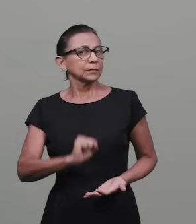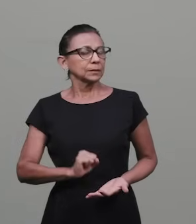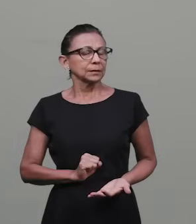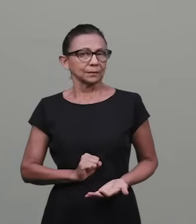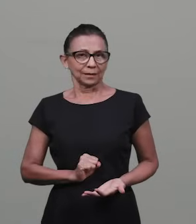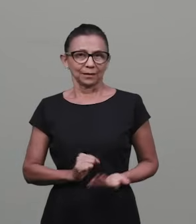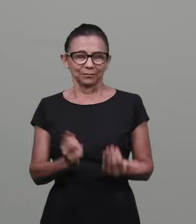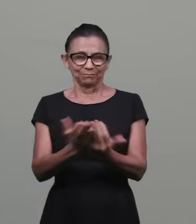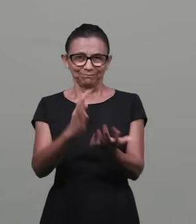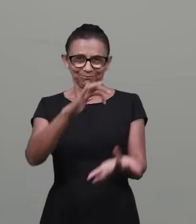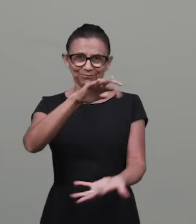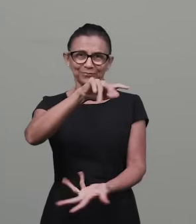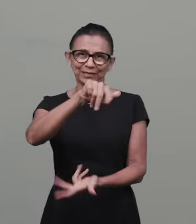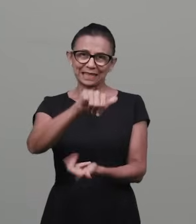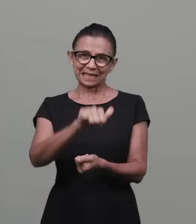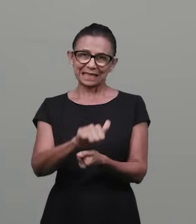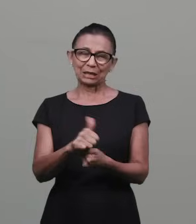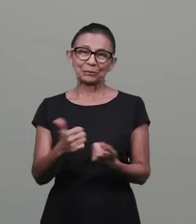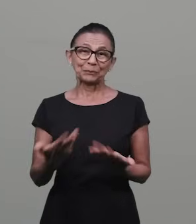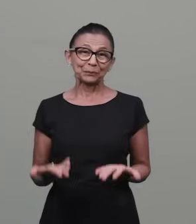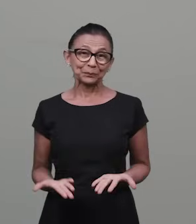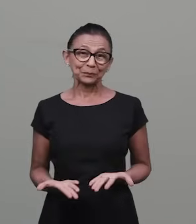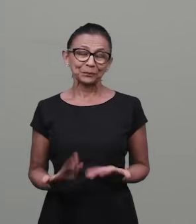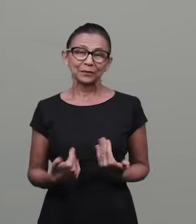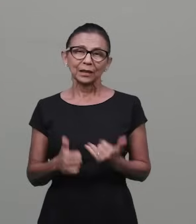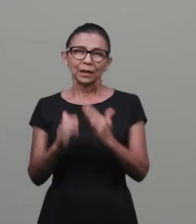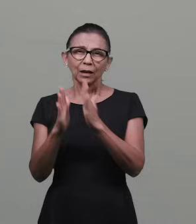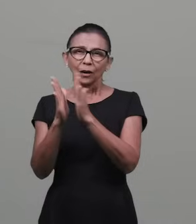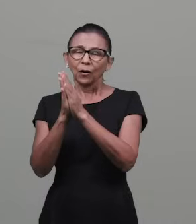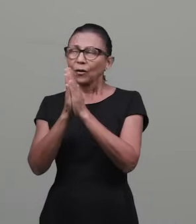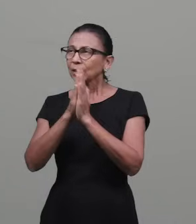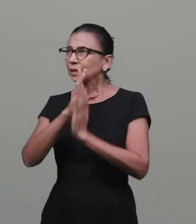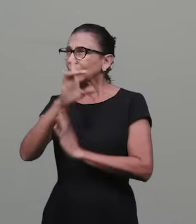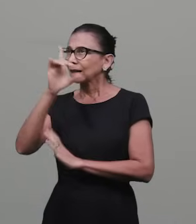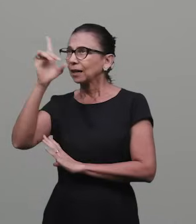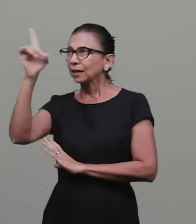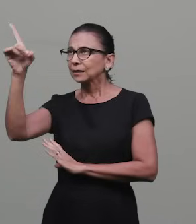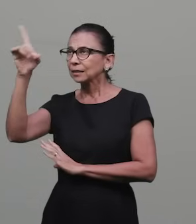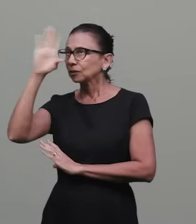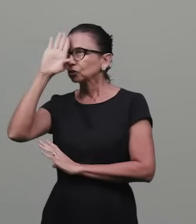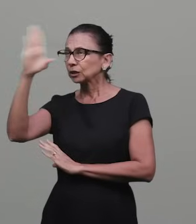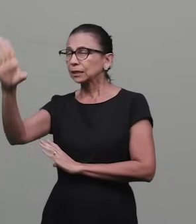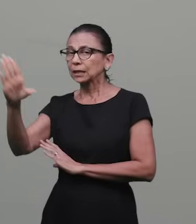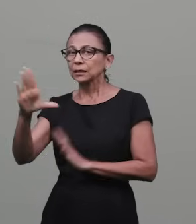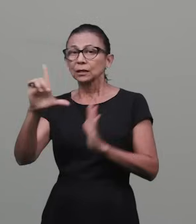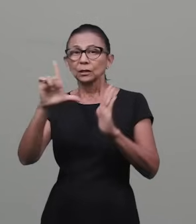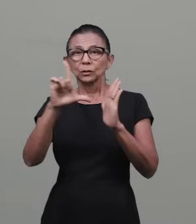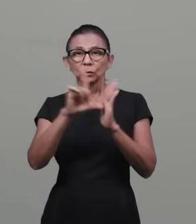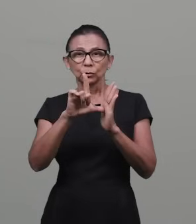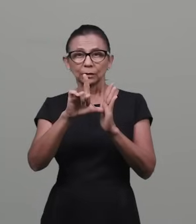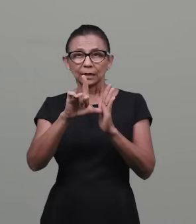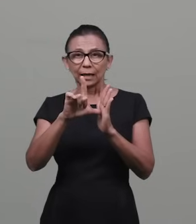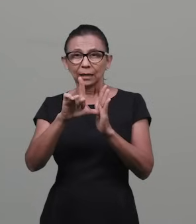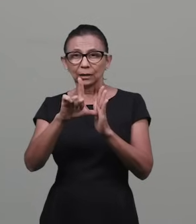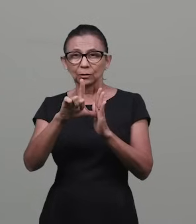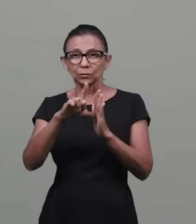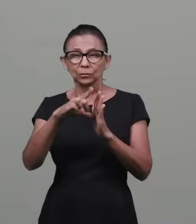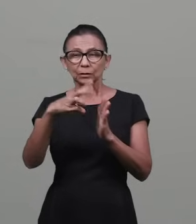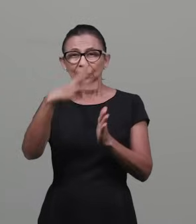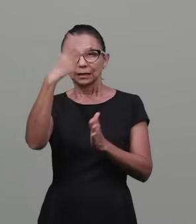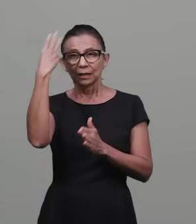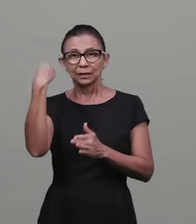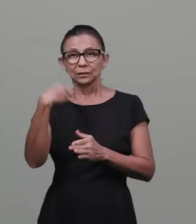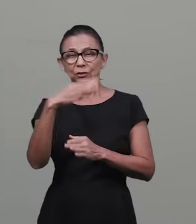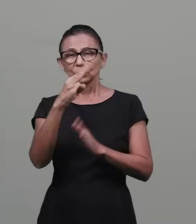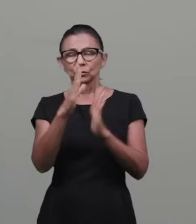universal do crente. Não esqueça disso. Ore a Deus. Lutero, ele orava cerca de 3 horas por cada dia de